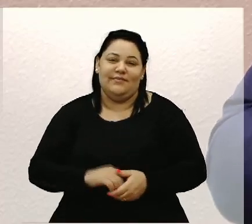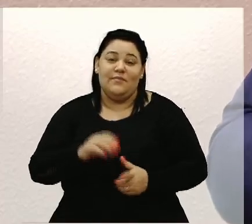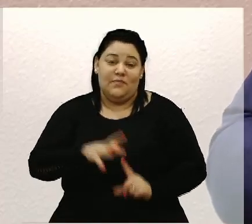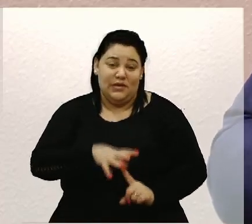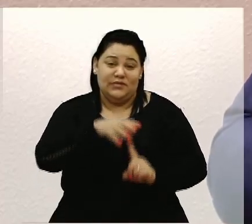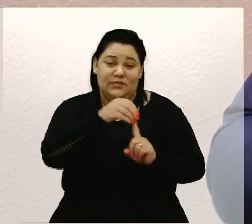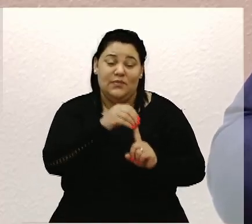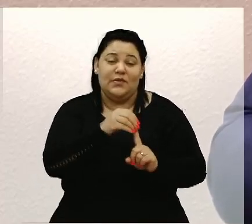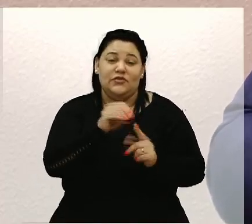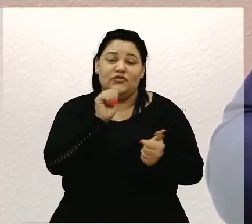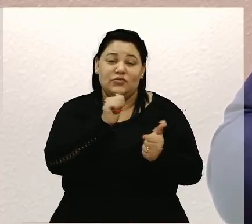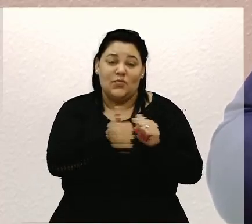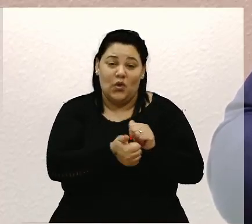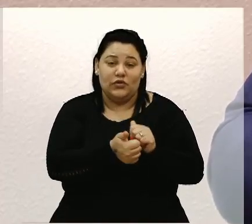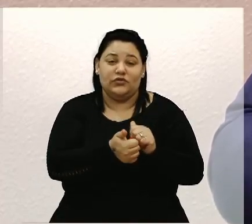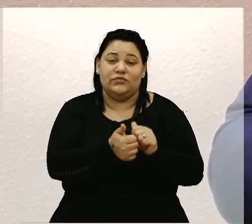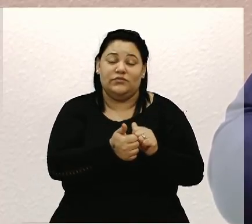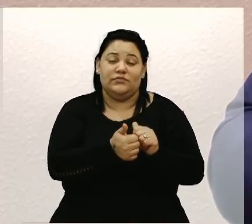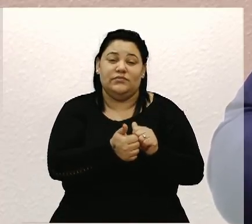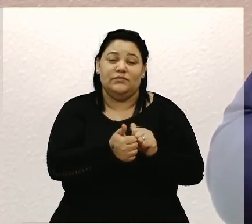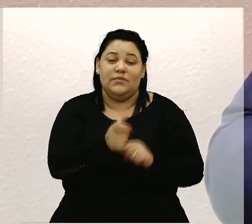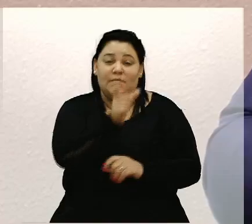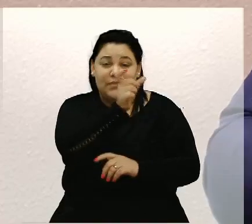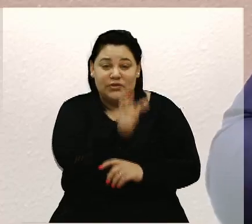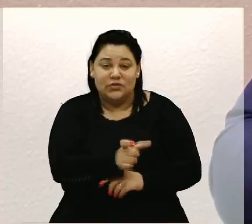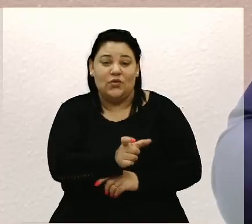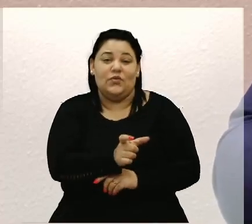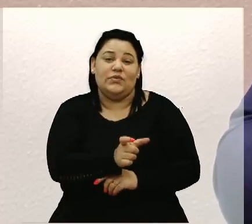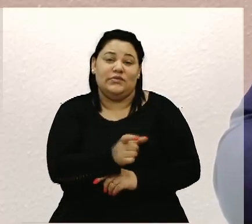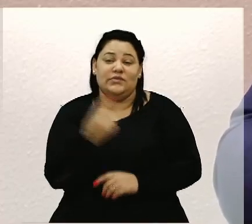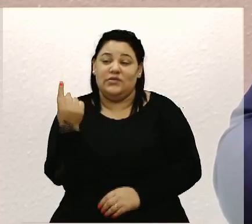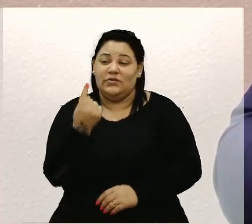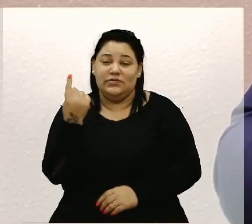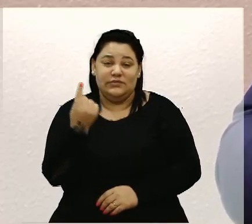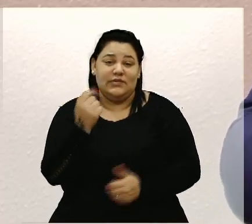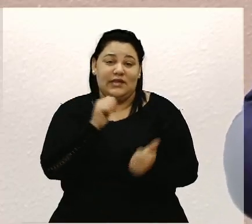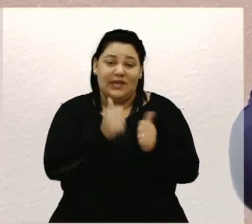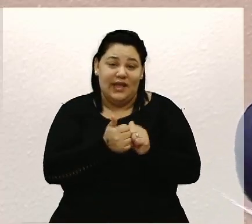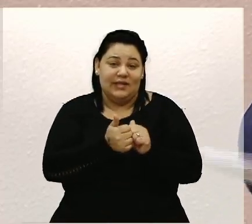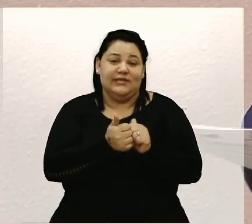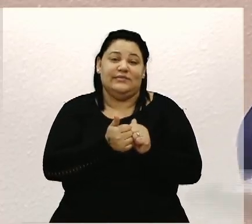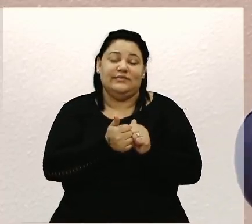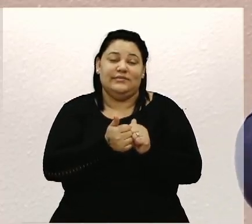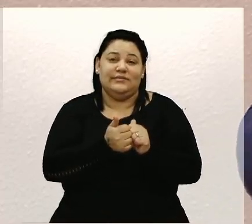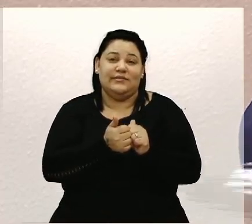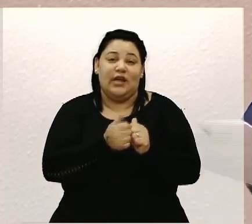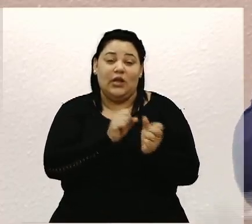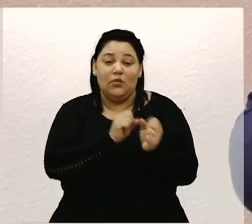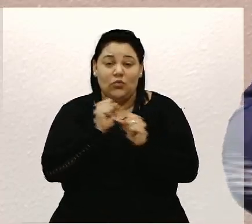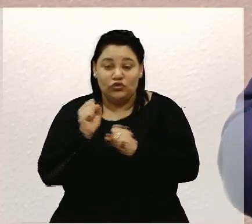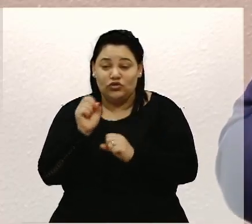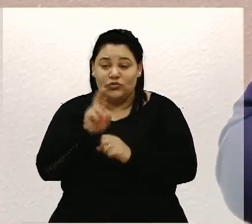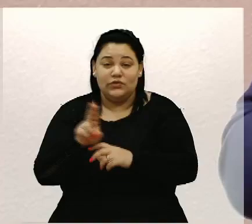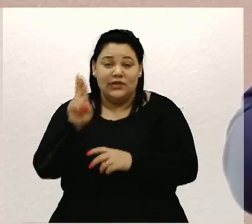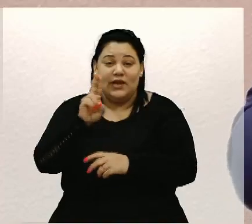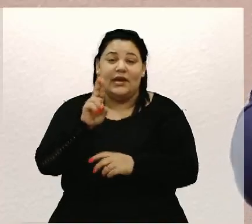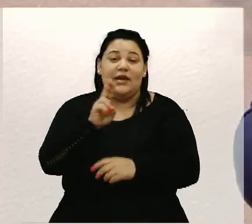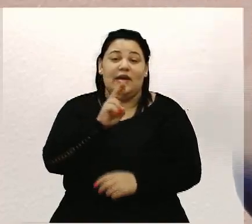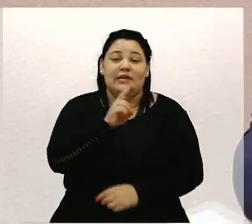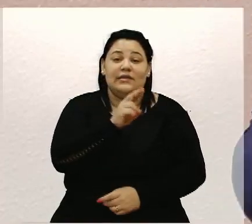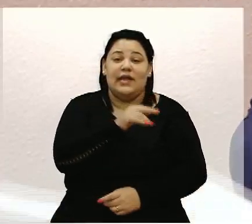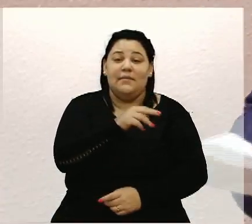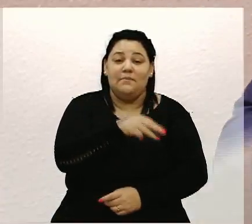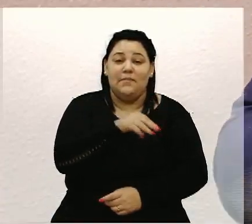Principalmente atletas, né, amadores de Caxias, que poderiam utilizar das milhas solidárias para